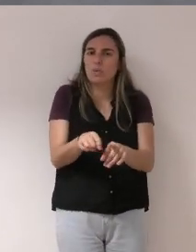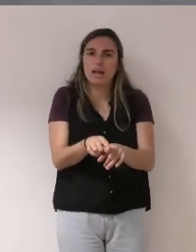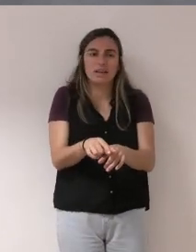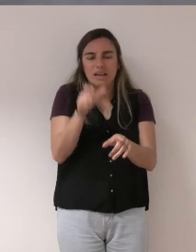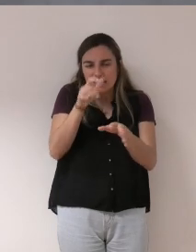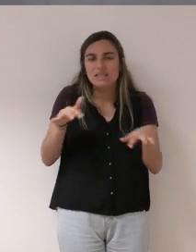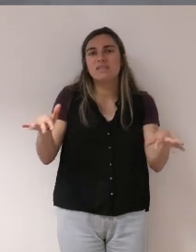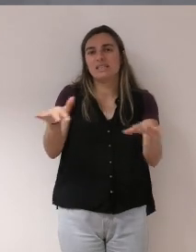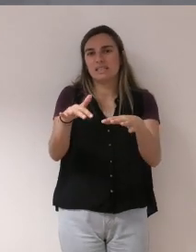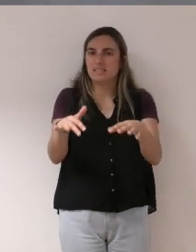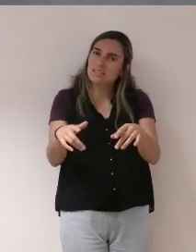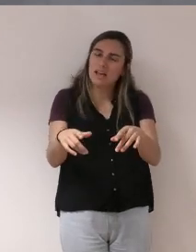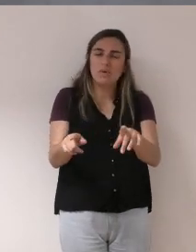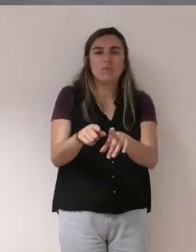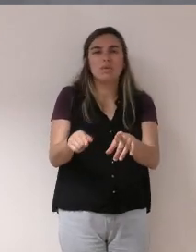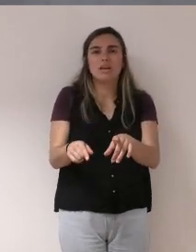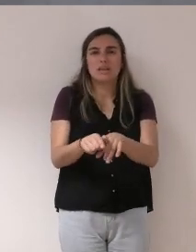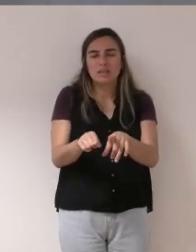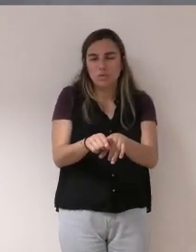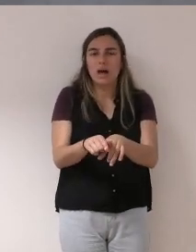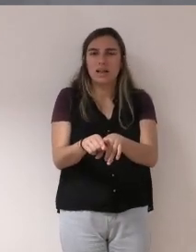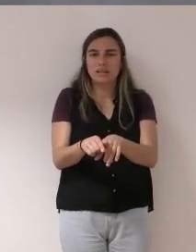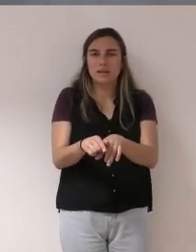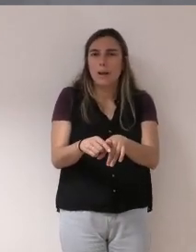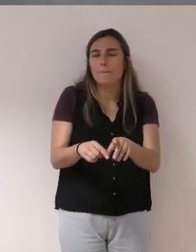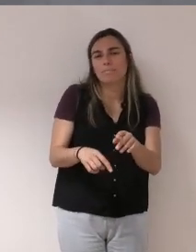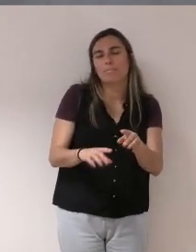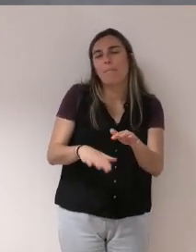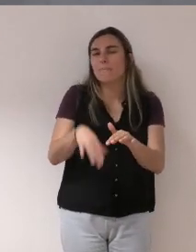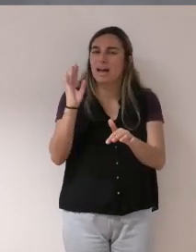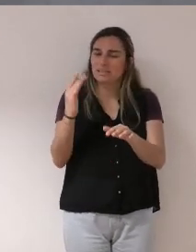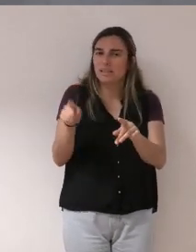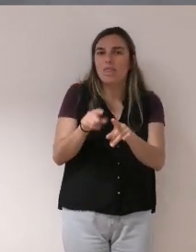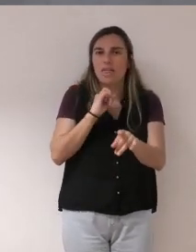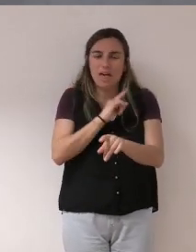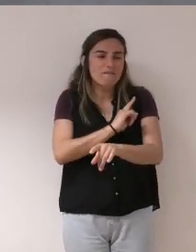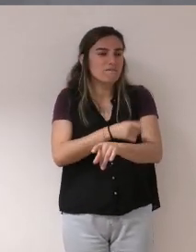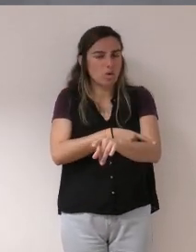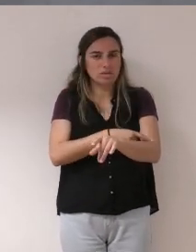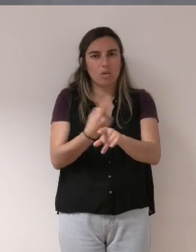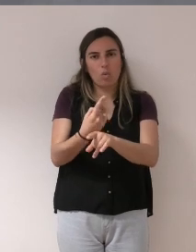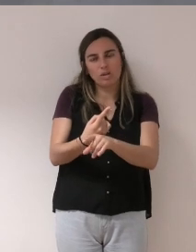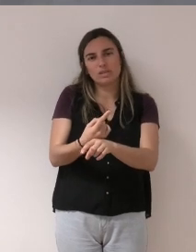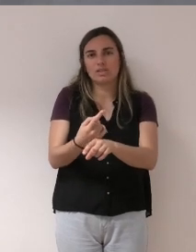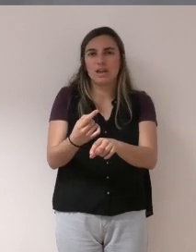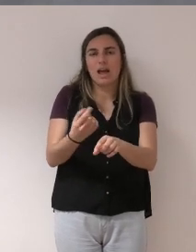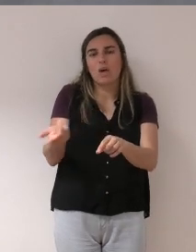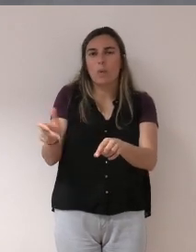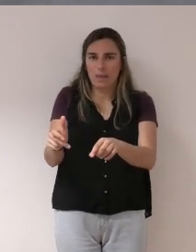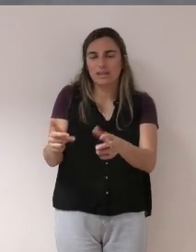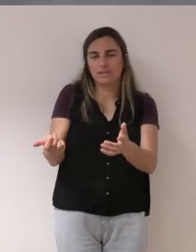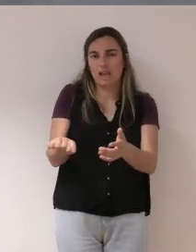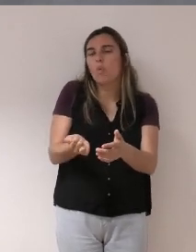é o superego, é sempre alguma coisa repressiva. Mas também parece ver aqui, e noutros livros seus, uns ecos do pensamento do